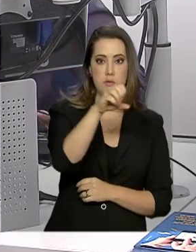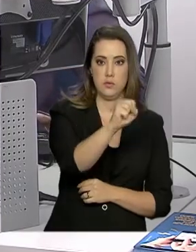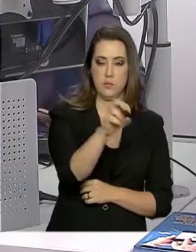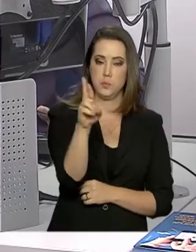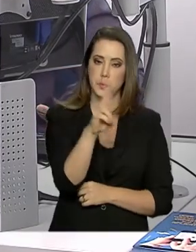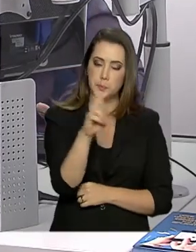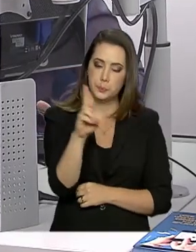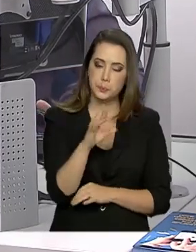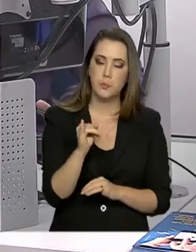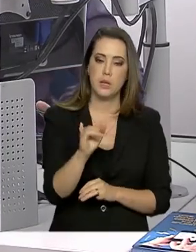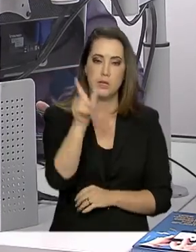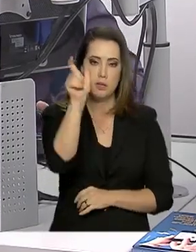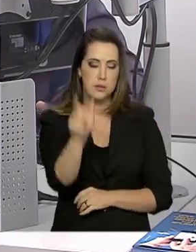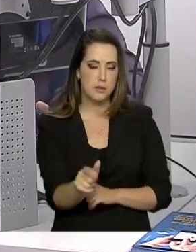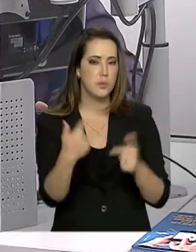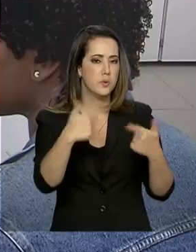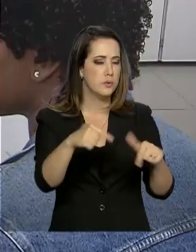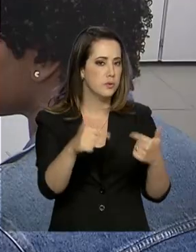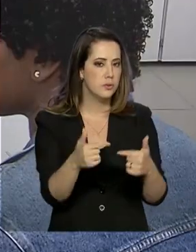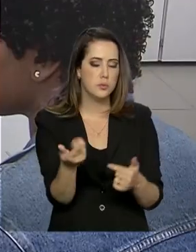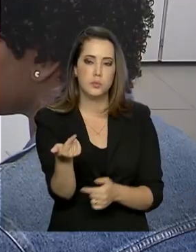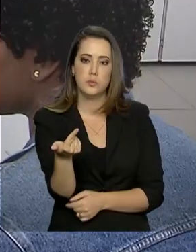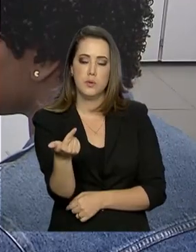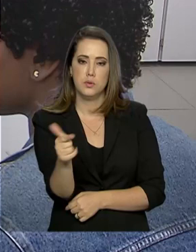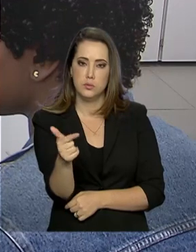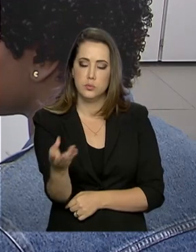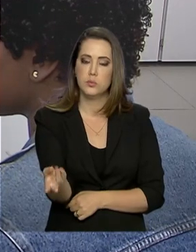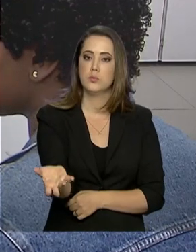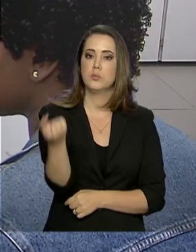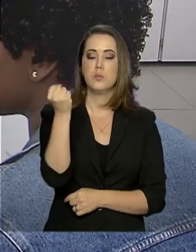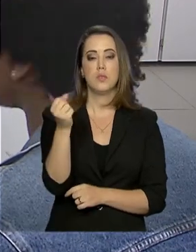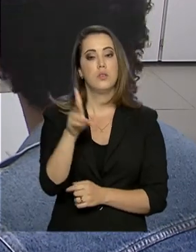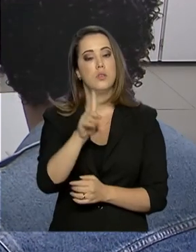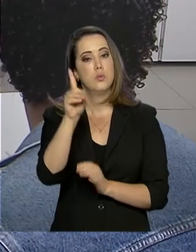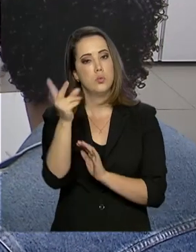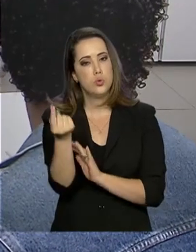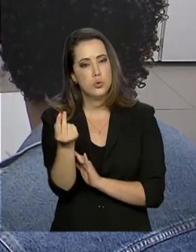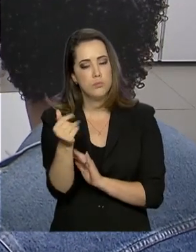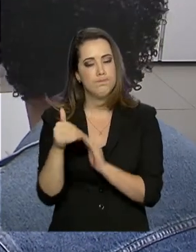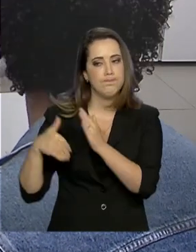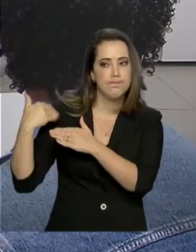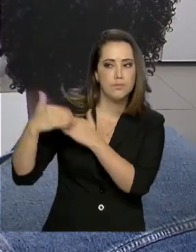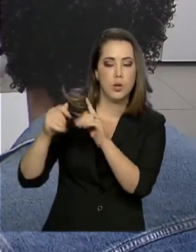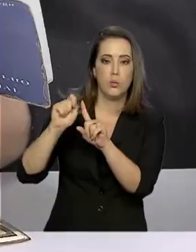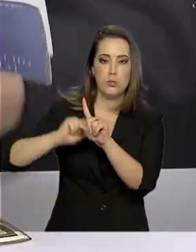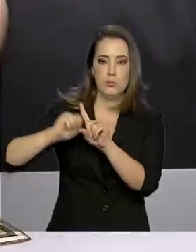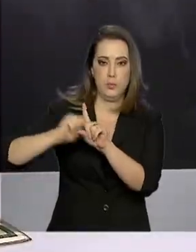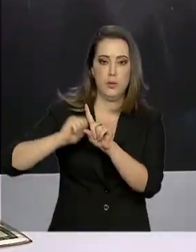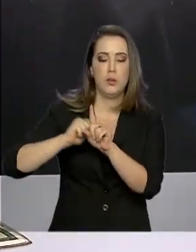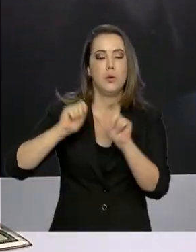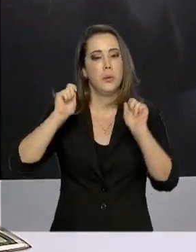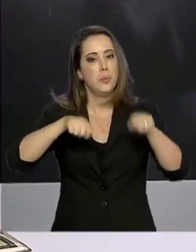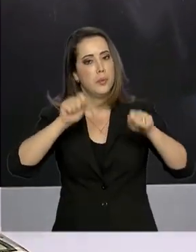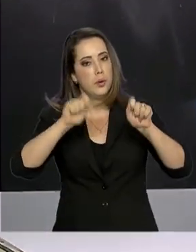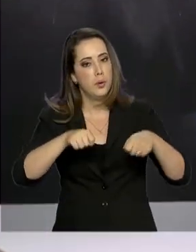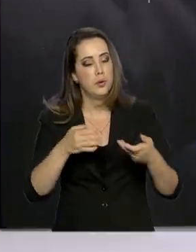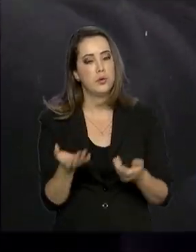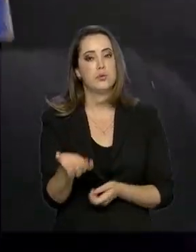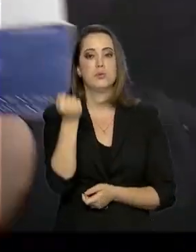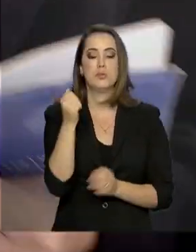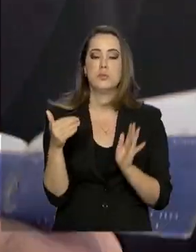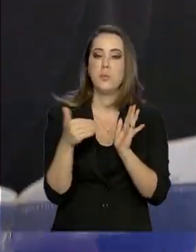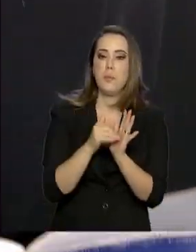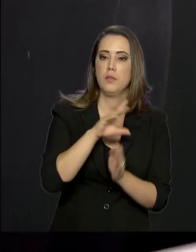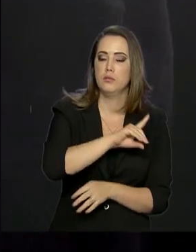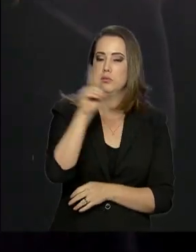O trabalhador que ainda não retirou o dinheiro nessa modalidade ao longo dos últimos meses poderá fazer o saque até